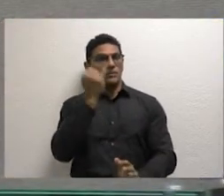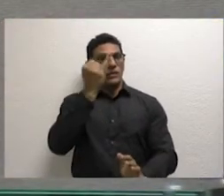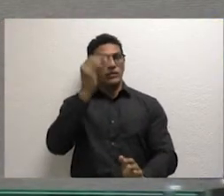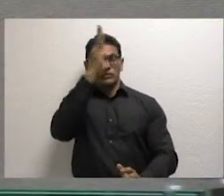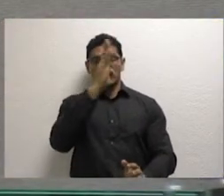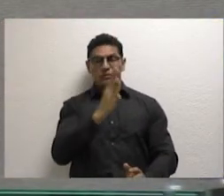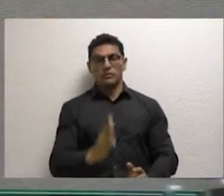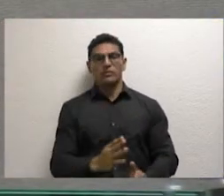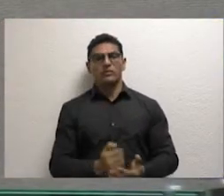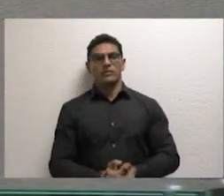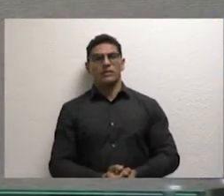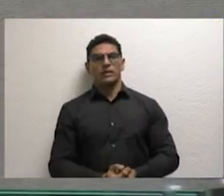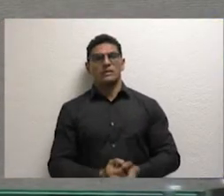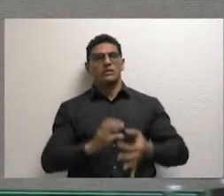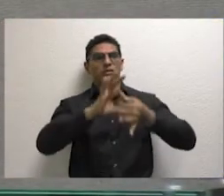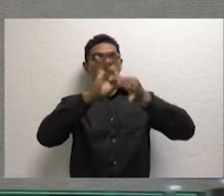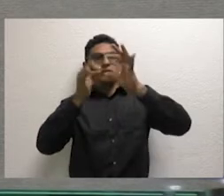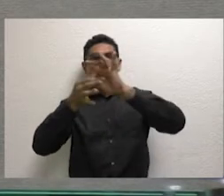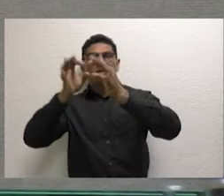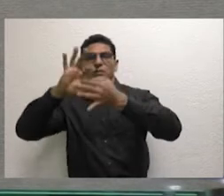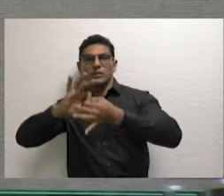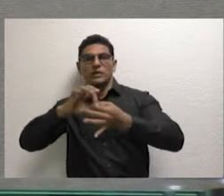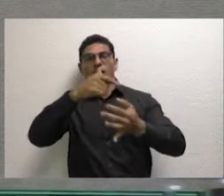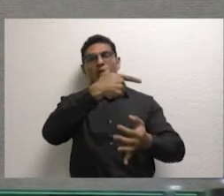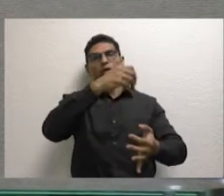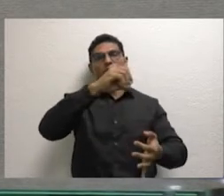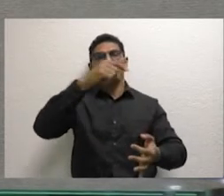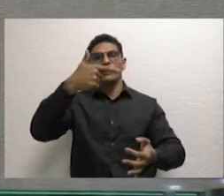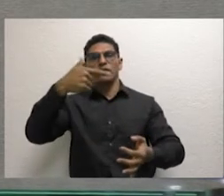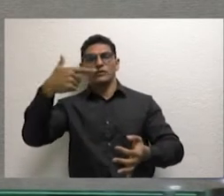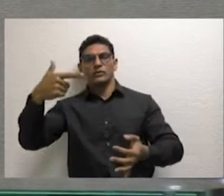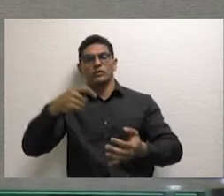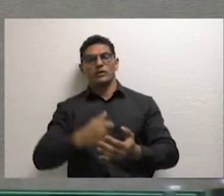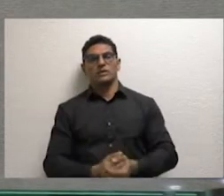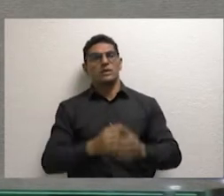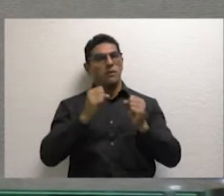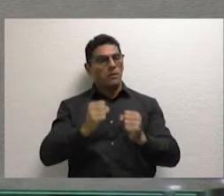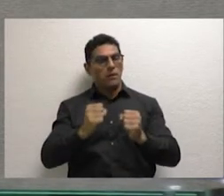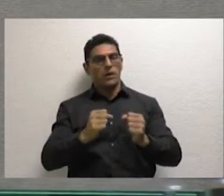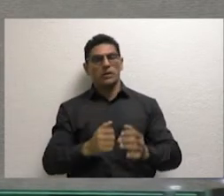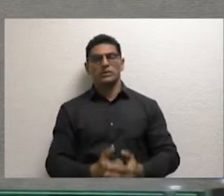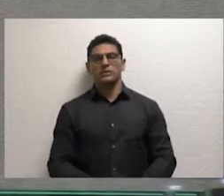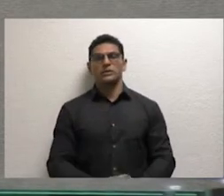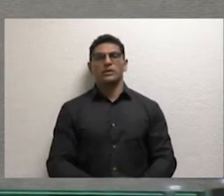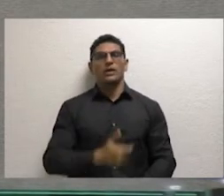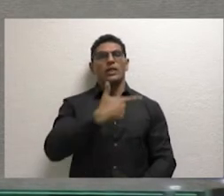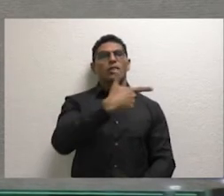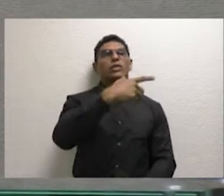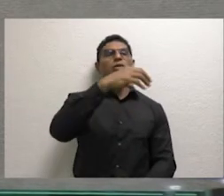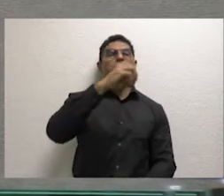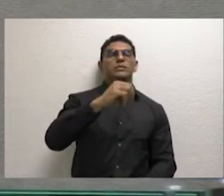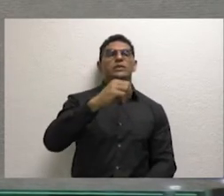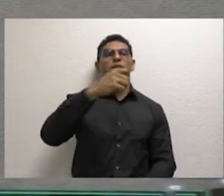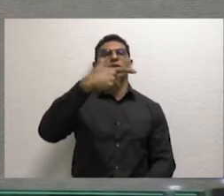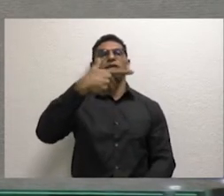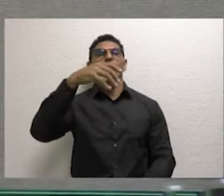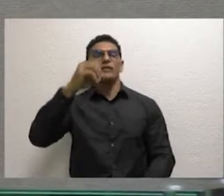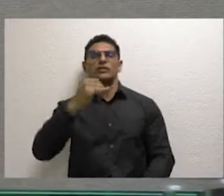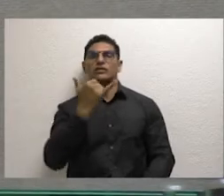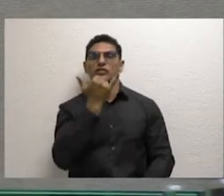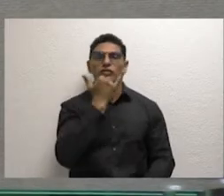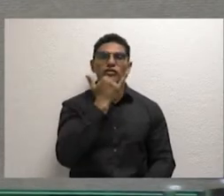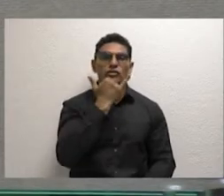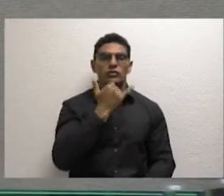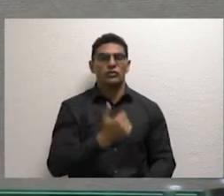Brasil nas Olimpíadas em 2022 é o que pode garantir 2020 desculpa